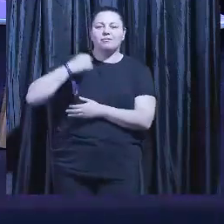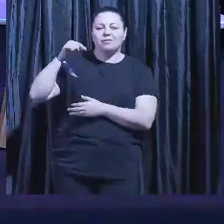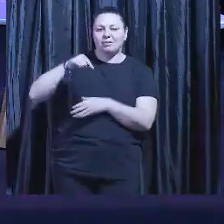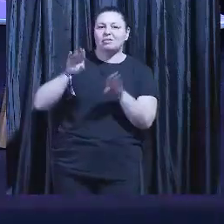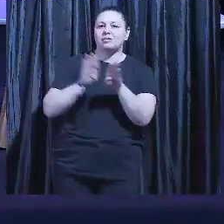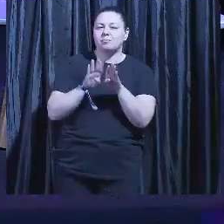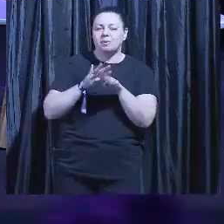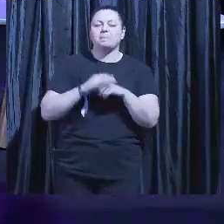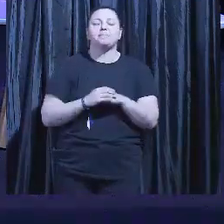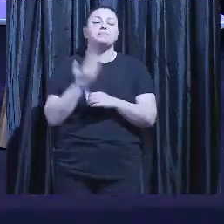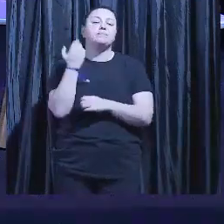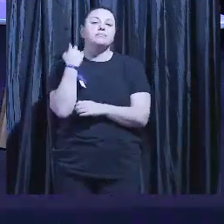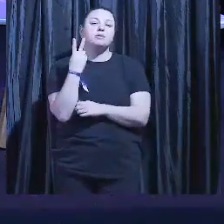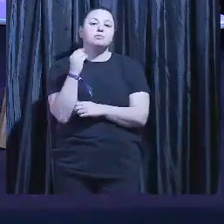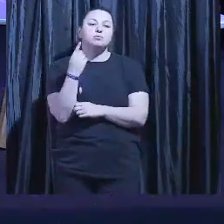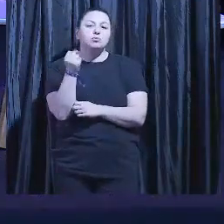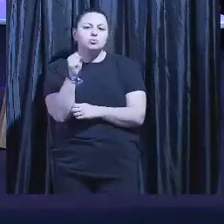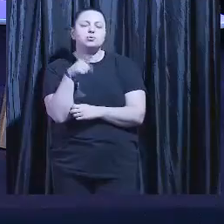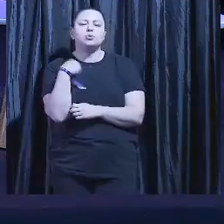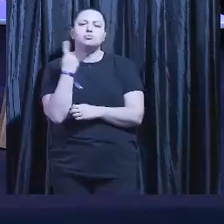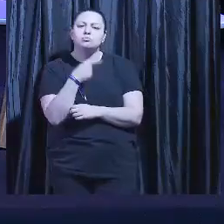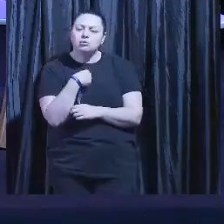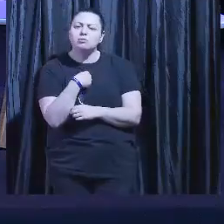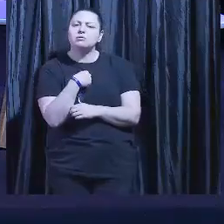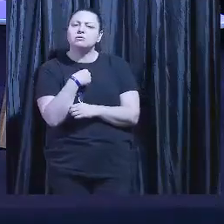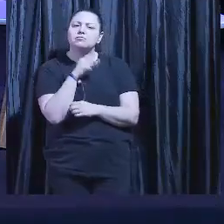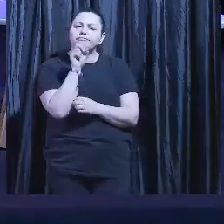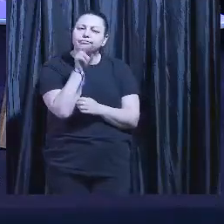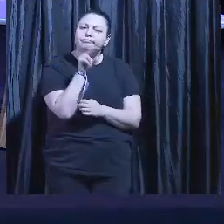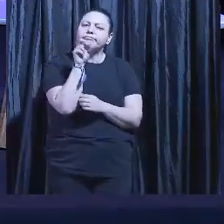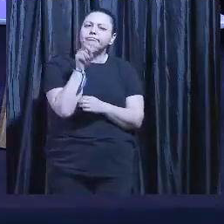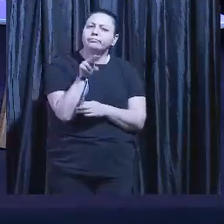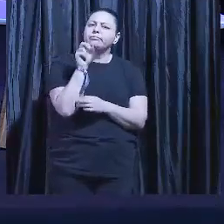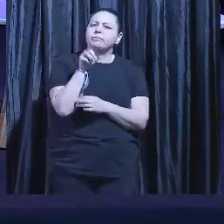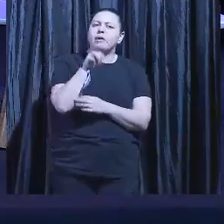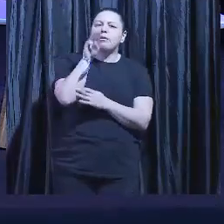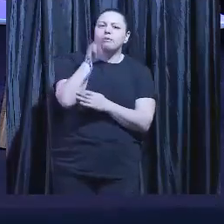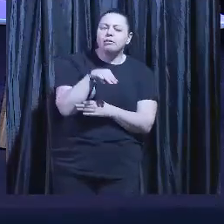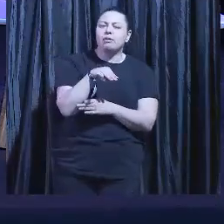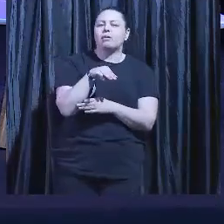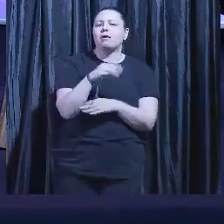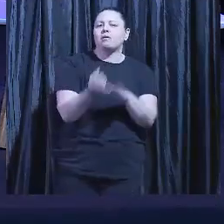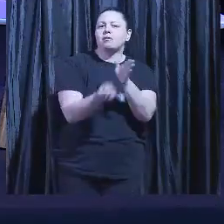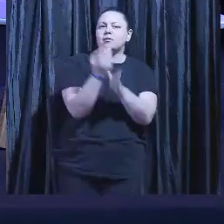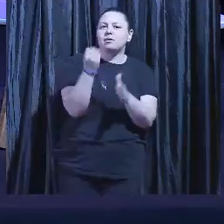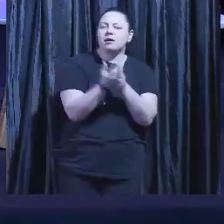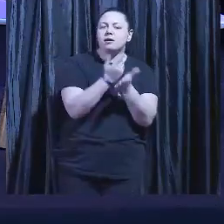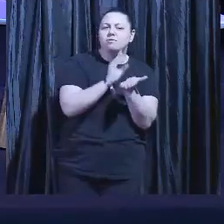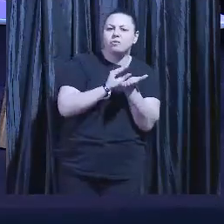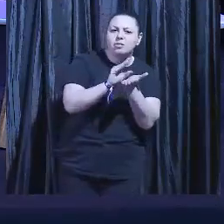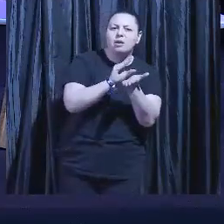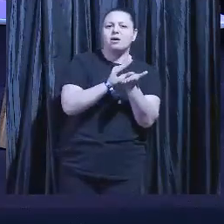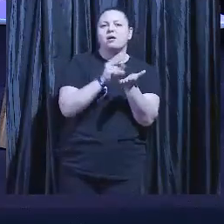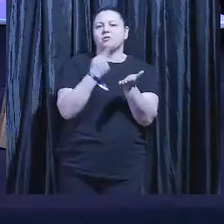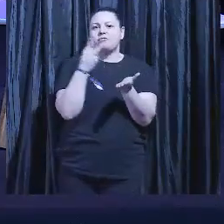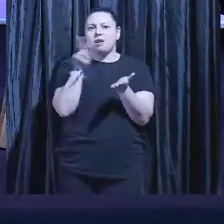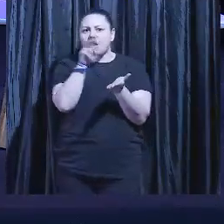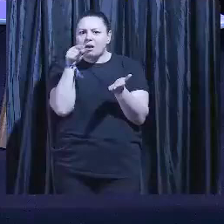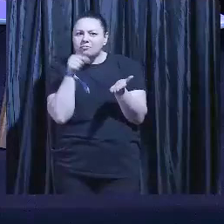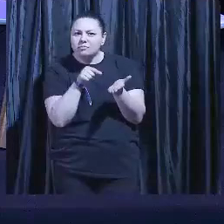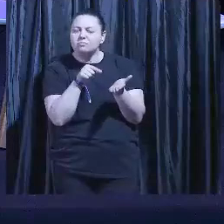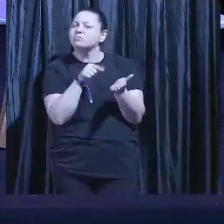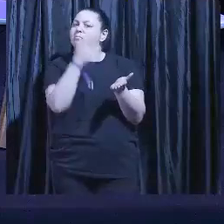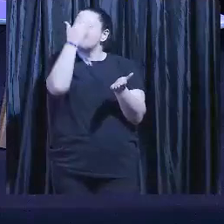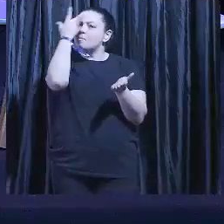lá em 2018, quando a gente olhava quem produzia dado, quem tinha essa ciência na mão, quem falava sobre isso, era uma galera